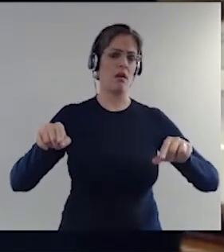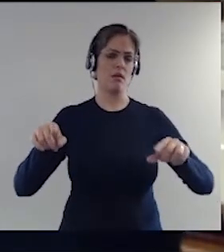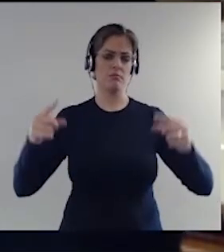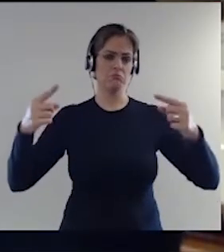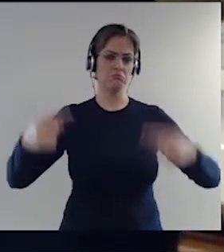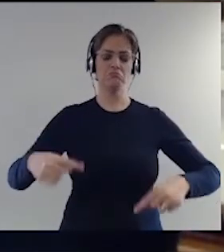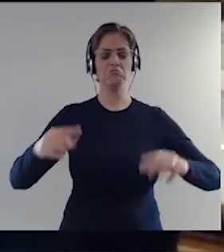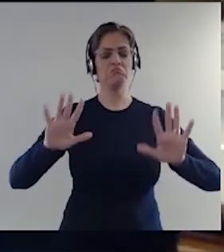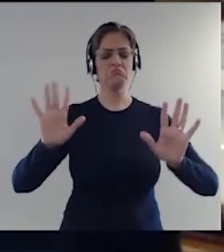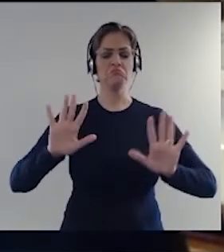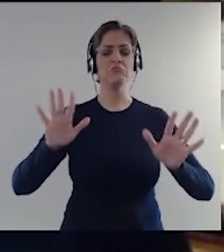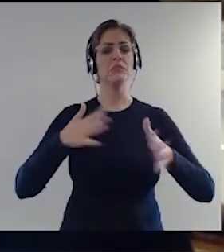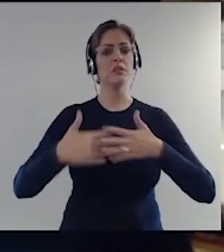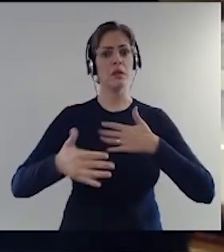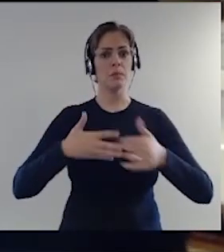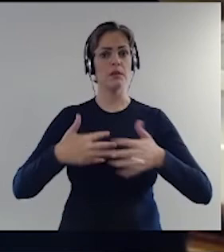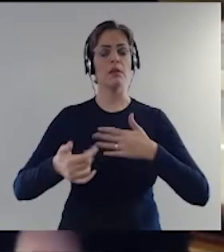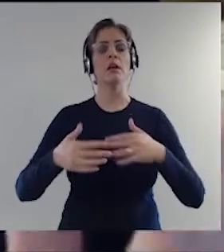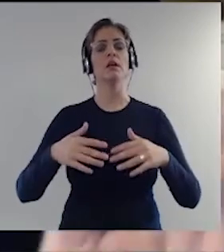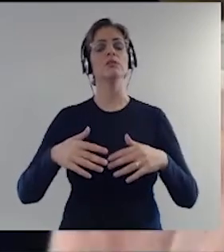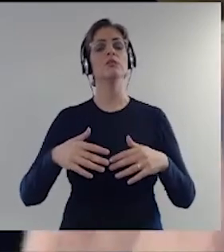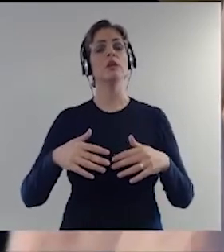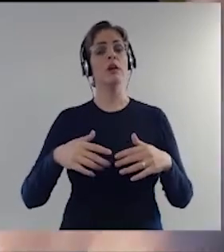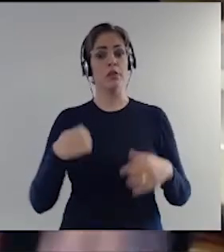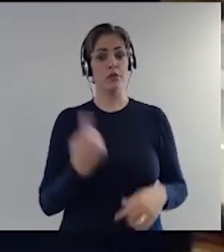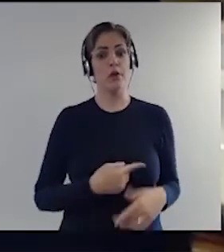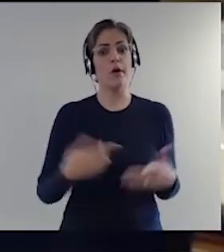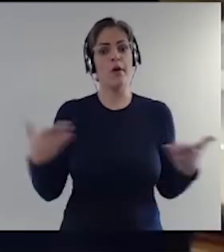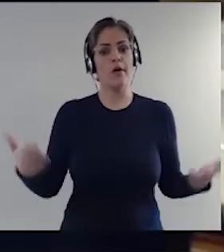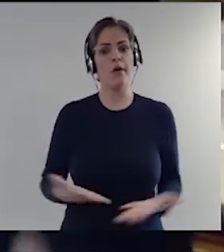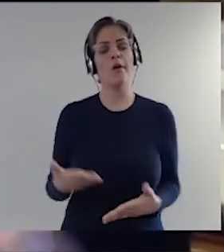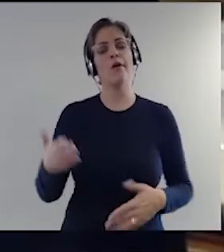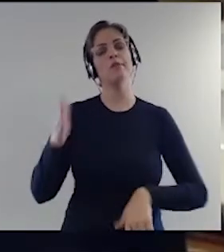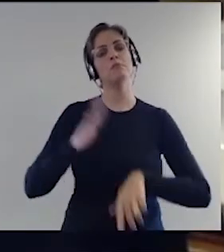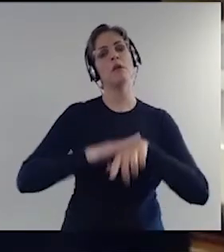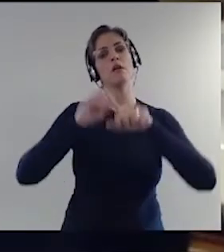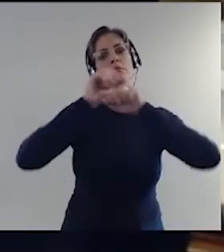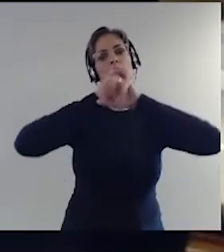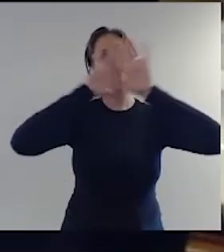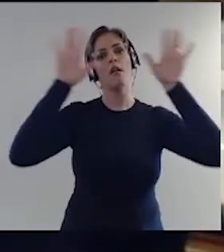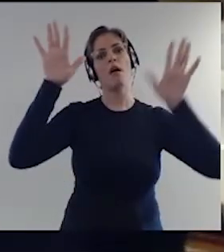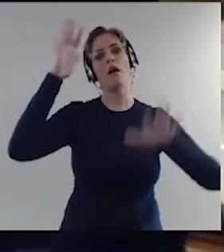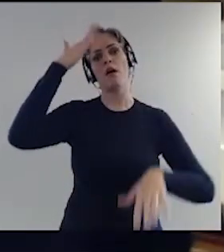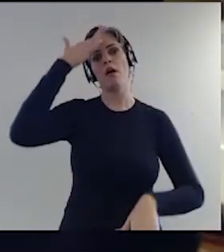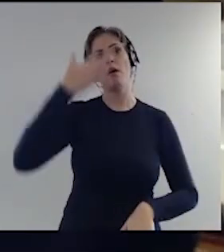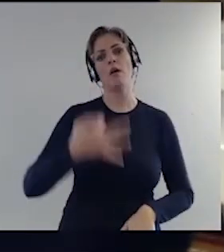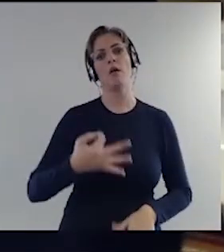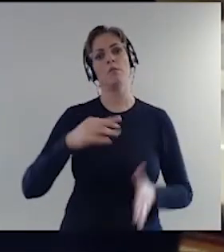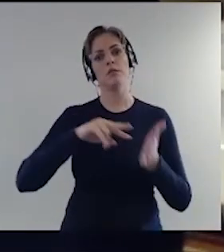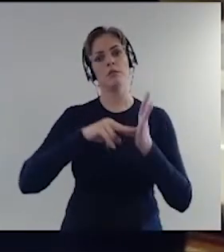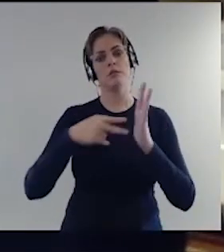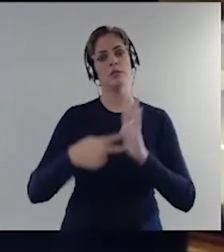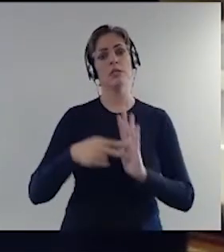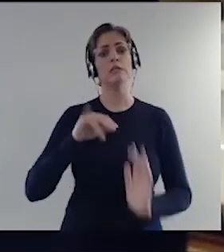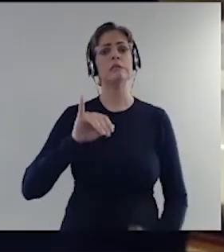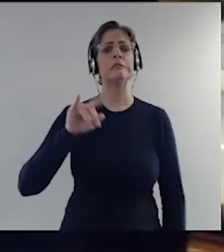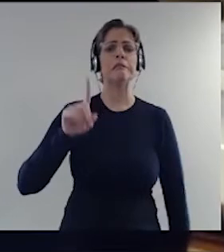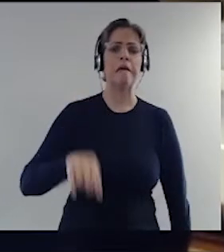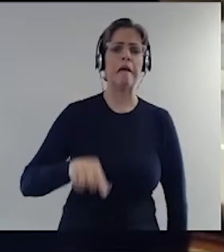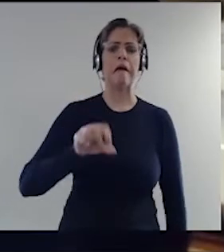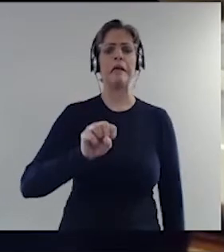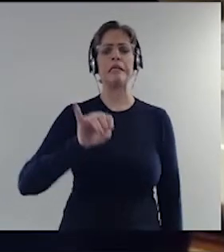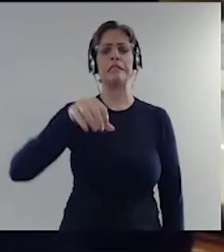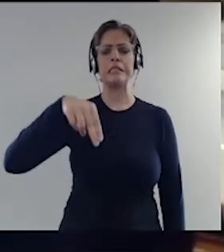relacionadas à alienação parental, graças a Deus que nós temos uma noção muito clara do que isso significa. Se é síndrome ou não, isso